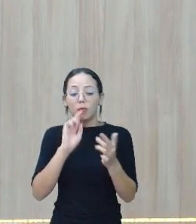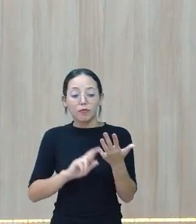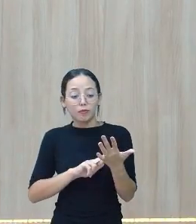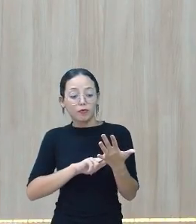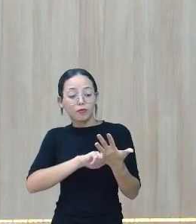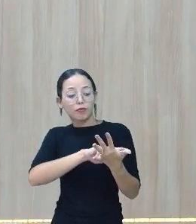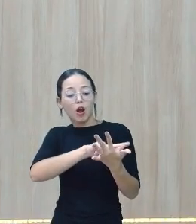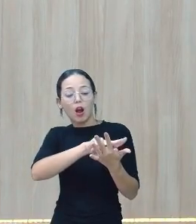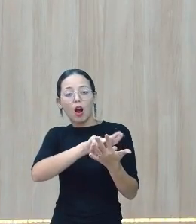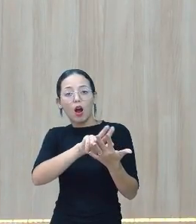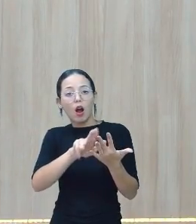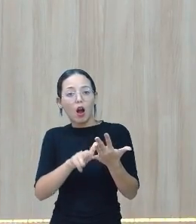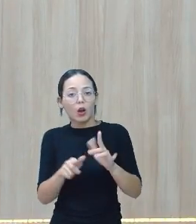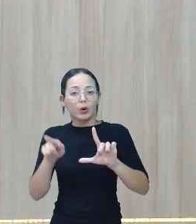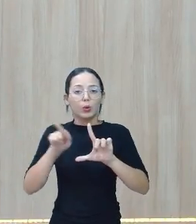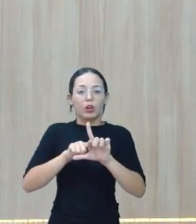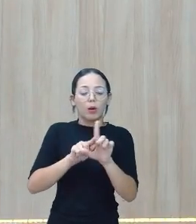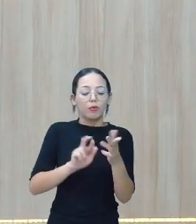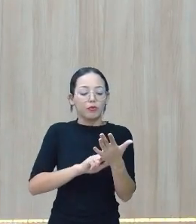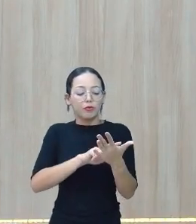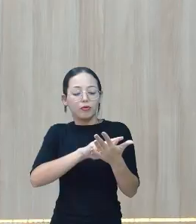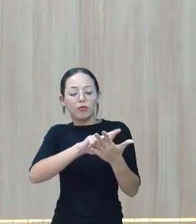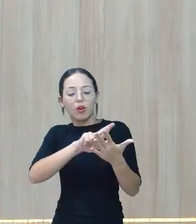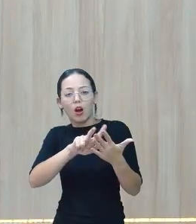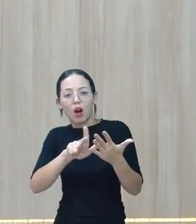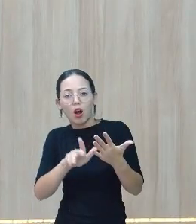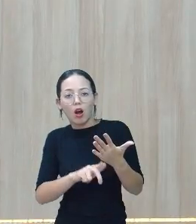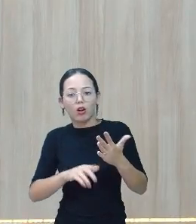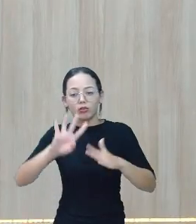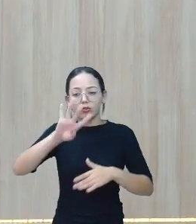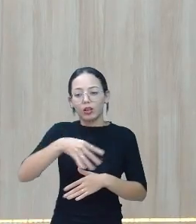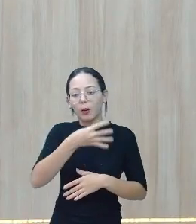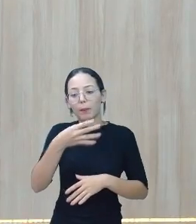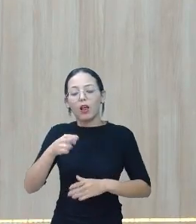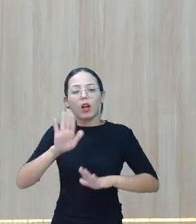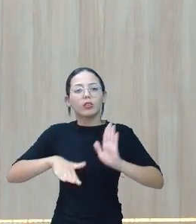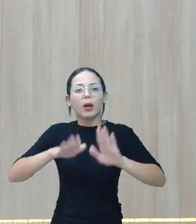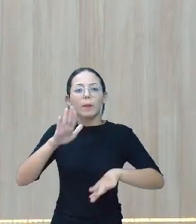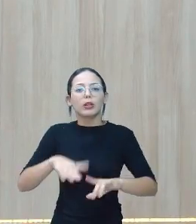pluralidade de gráficos e relacionada à tabela, ela